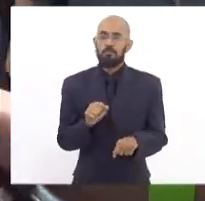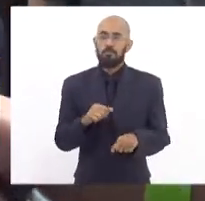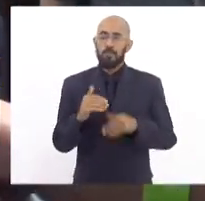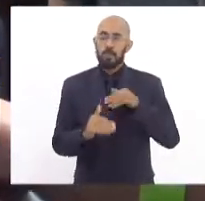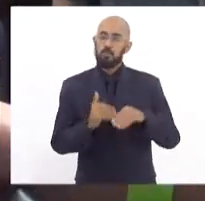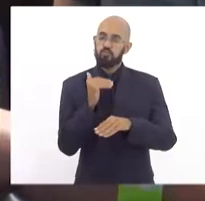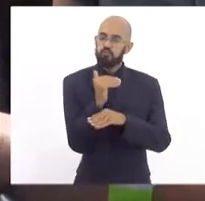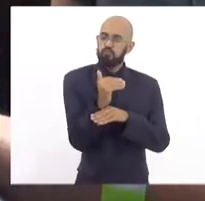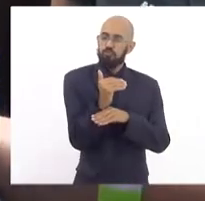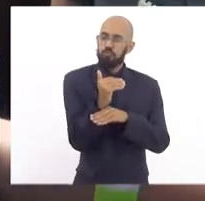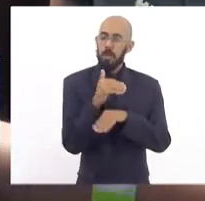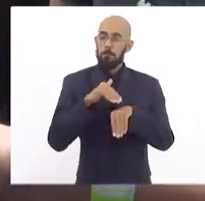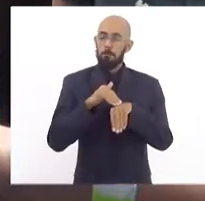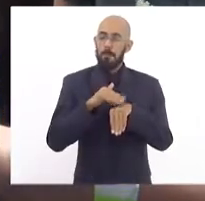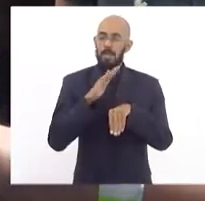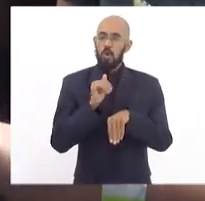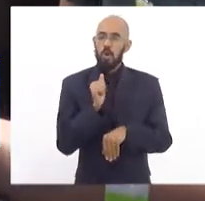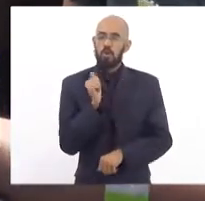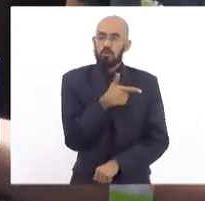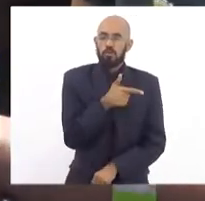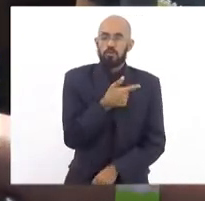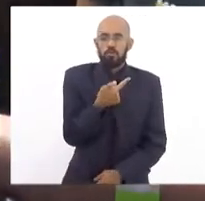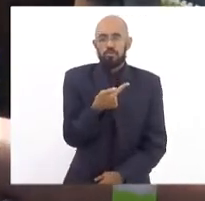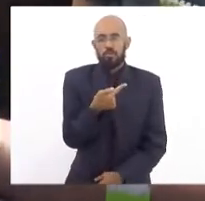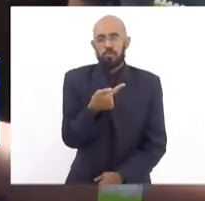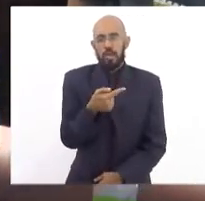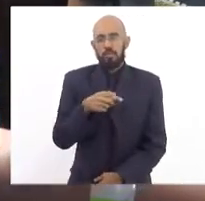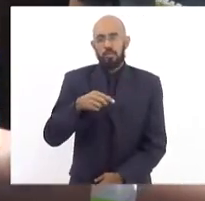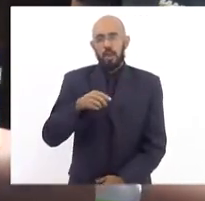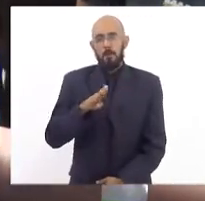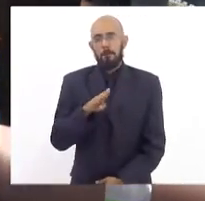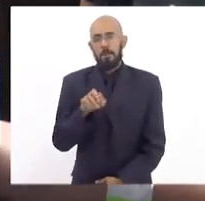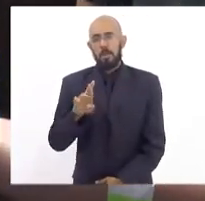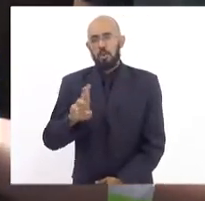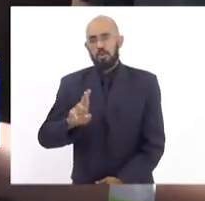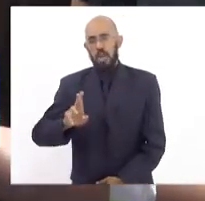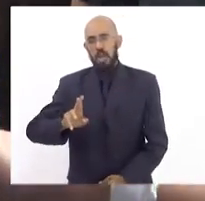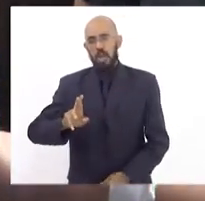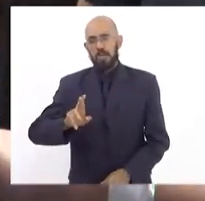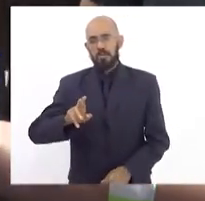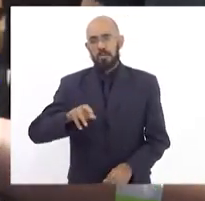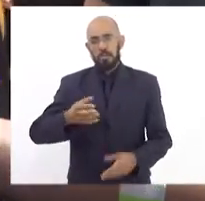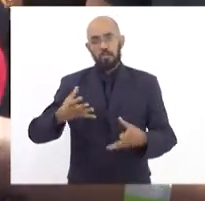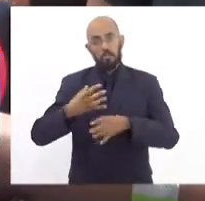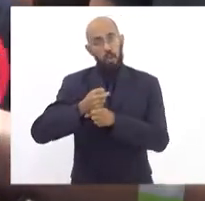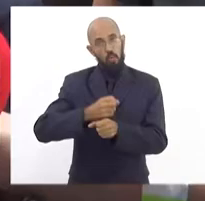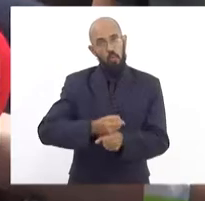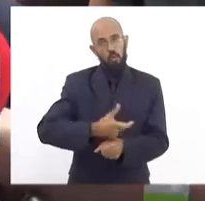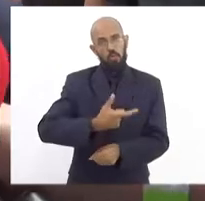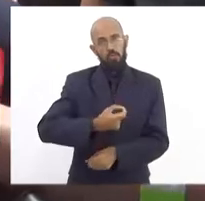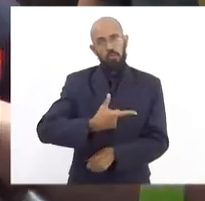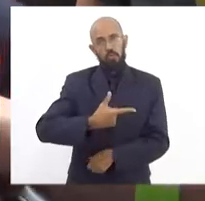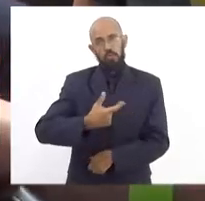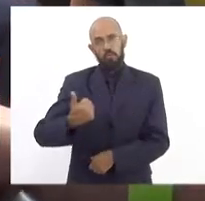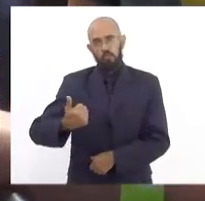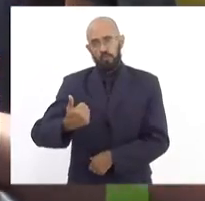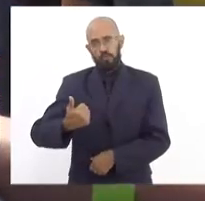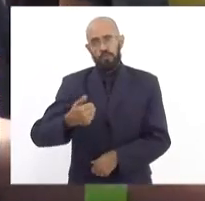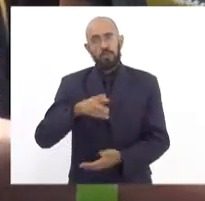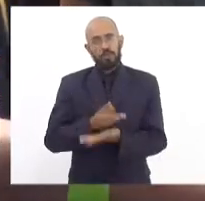um superávit bem maior do que em relação aos 7 bilhões de reais que foram considerados em 21. Sempre há arrecadação do